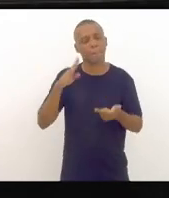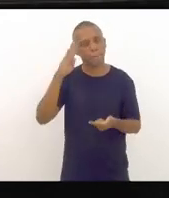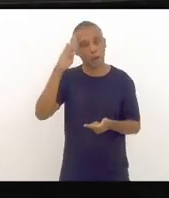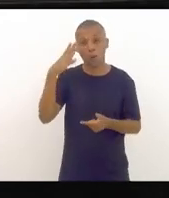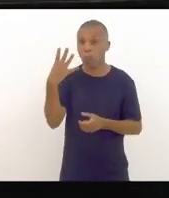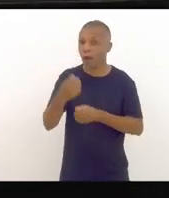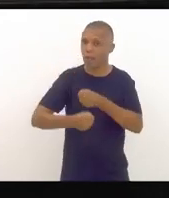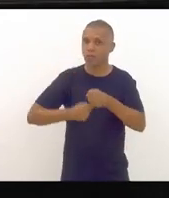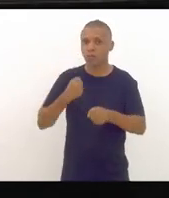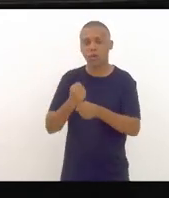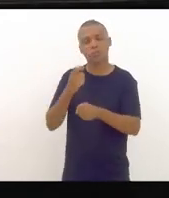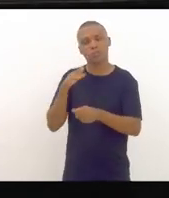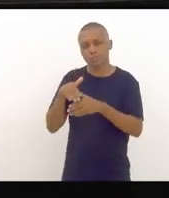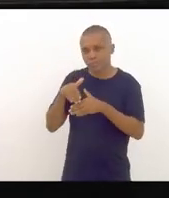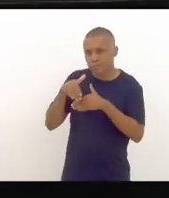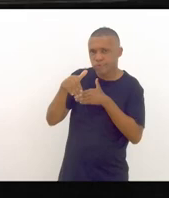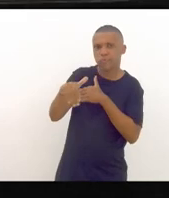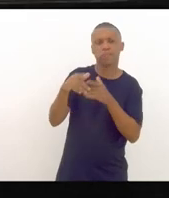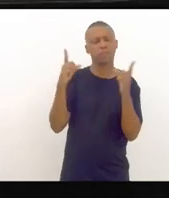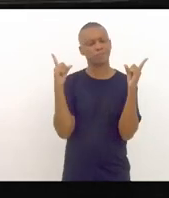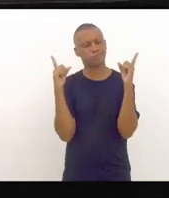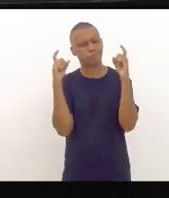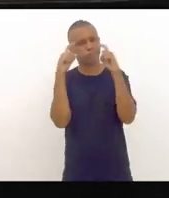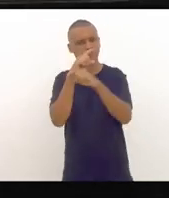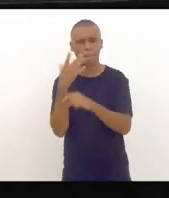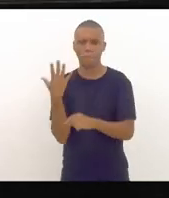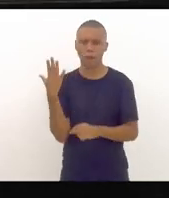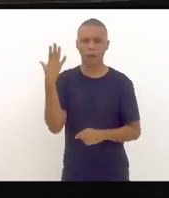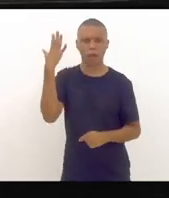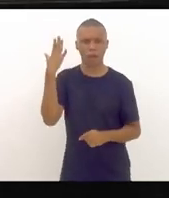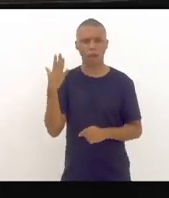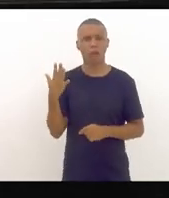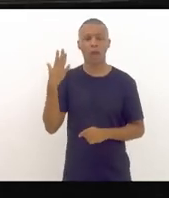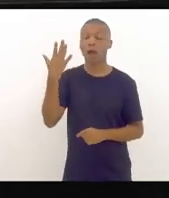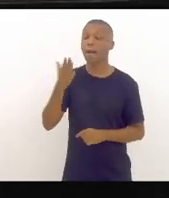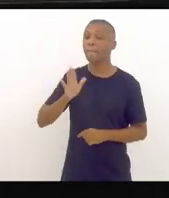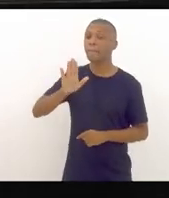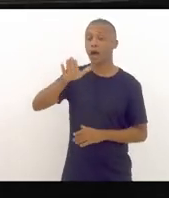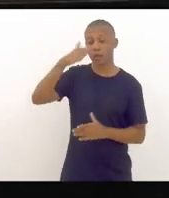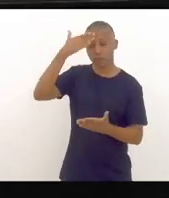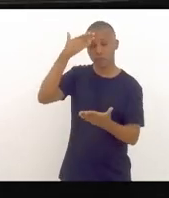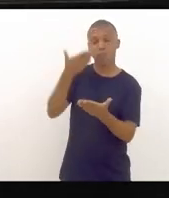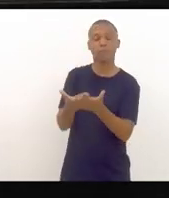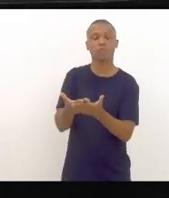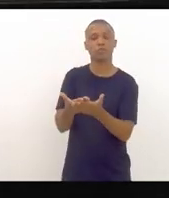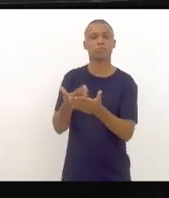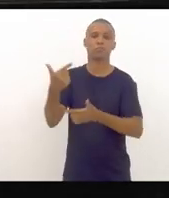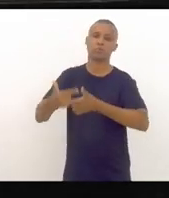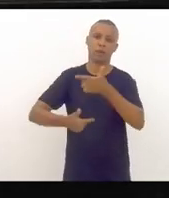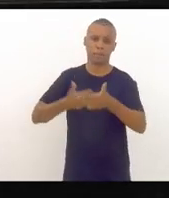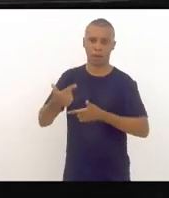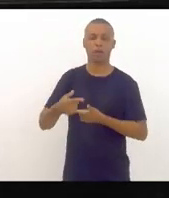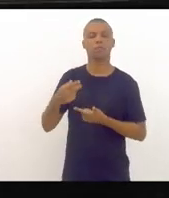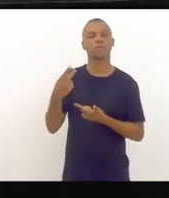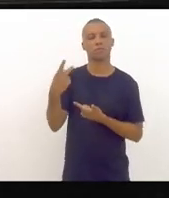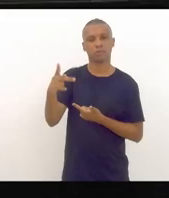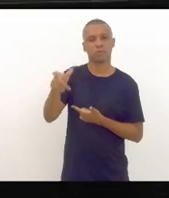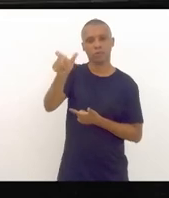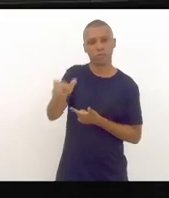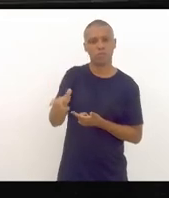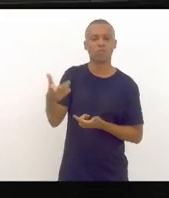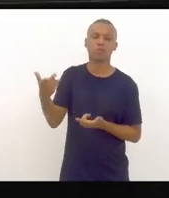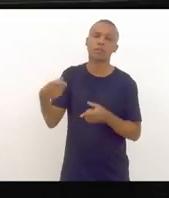4 anos de dificuldade, mas confio bastante no seu trabalho, confio bastante no trabalho do